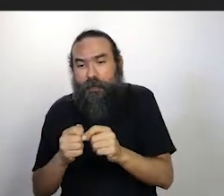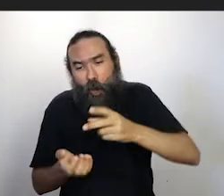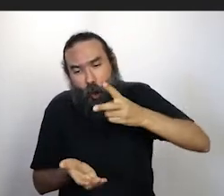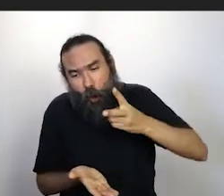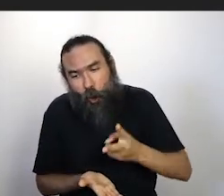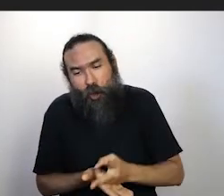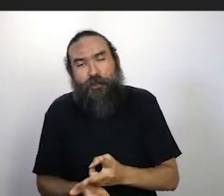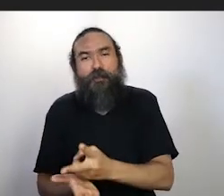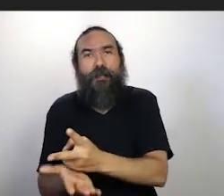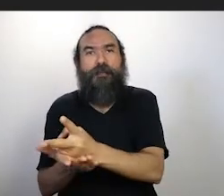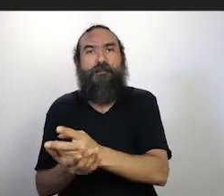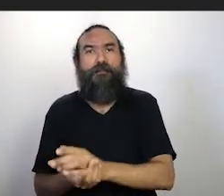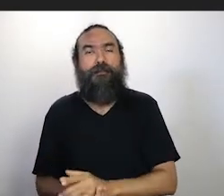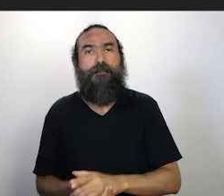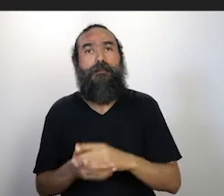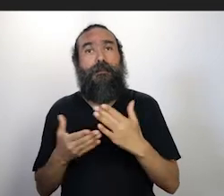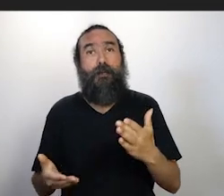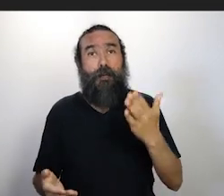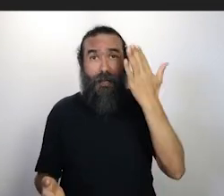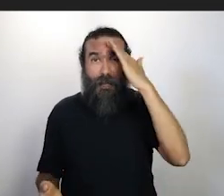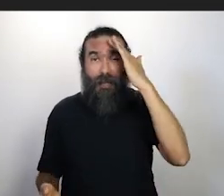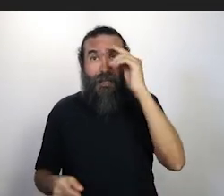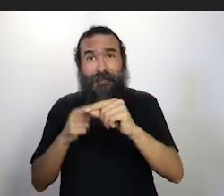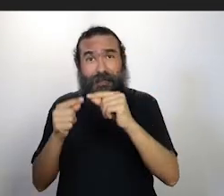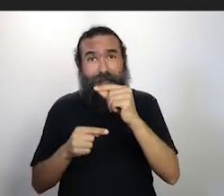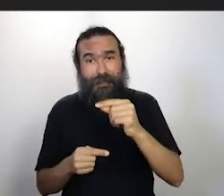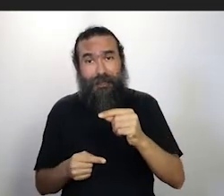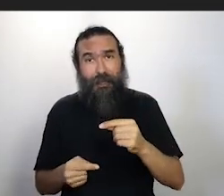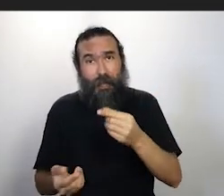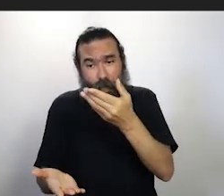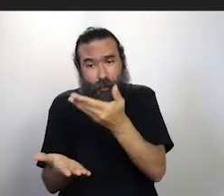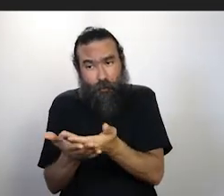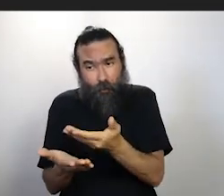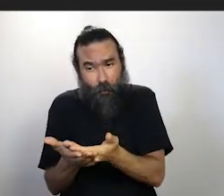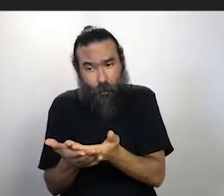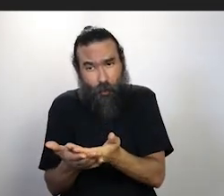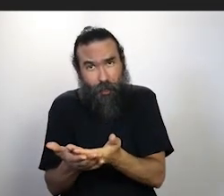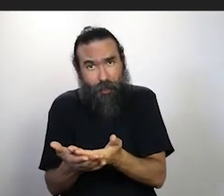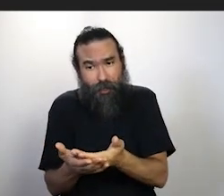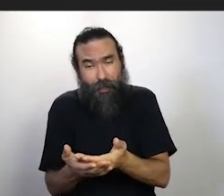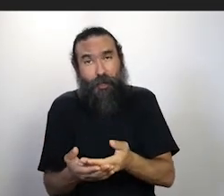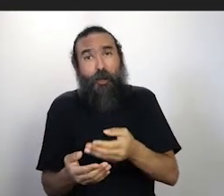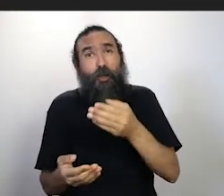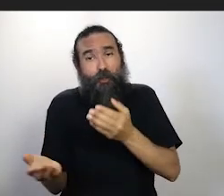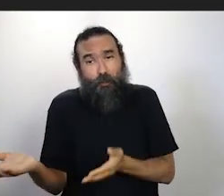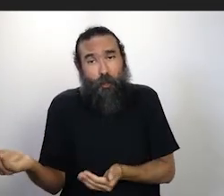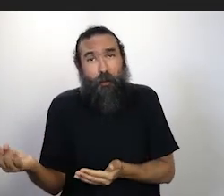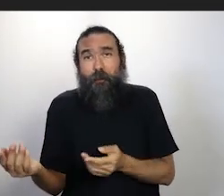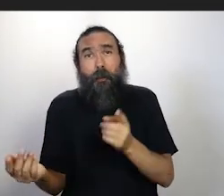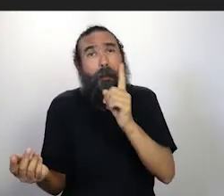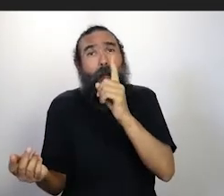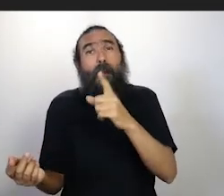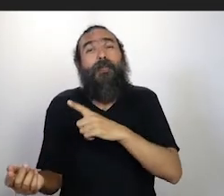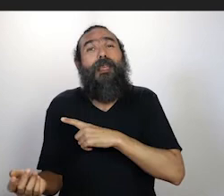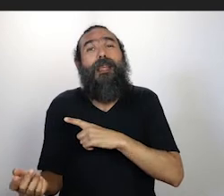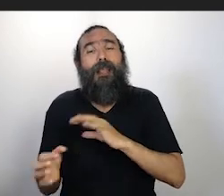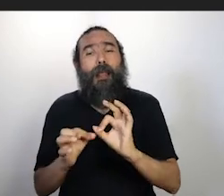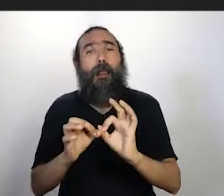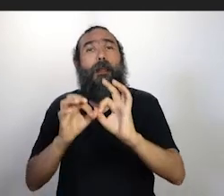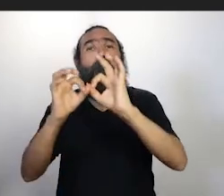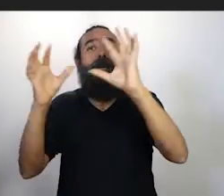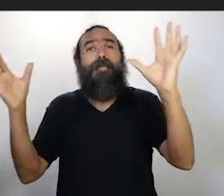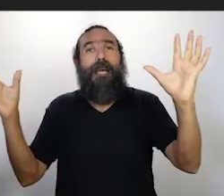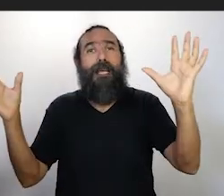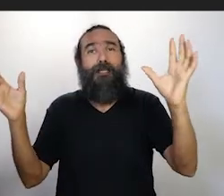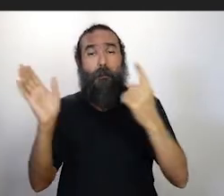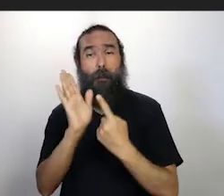escolar, o jovem não tem encontrado um espaço para dar vazão às suas necessidades. E agora, com